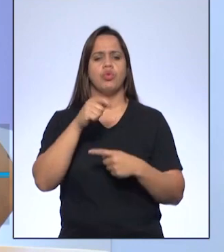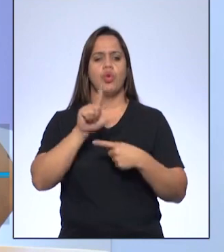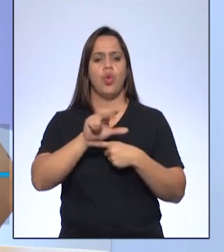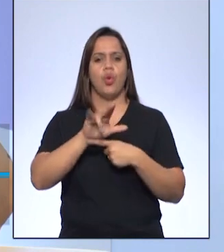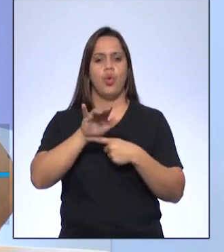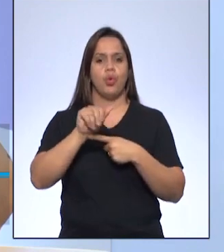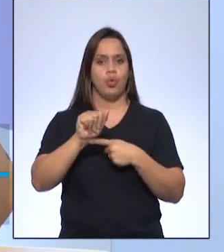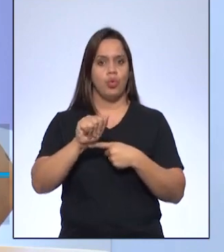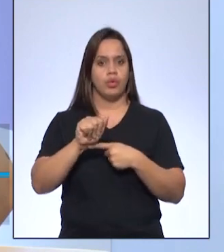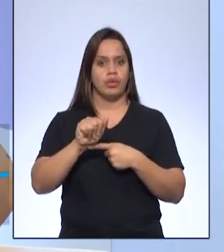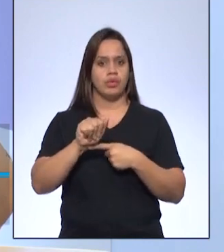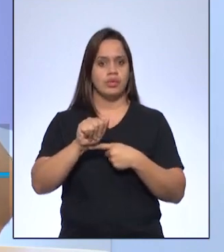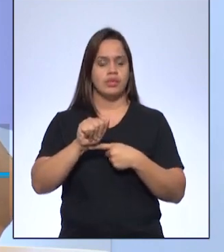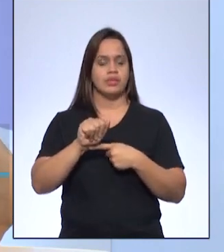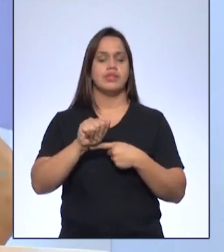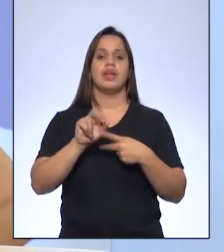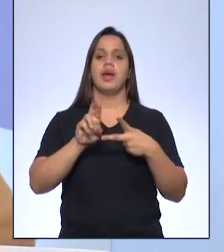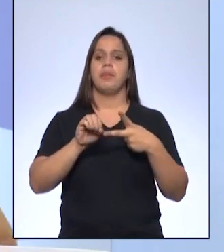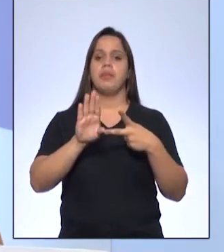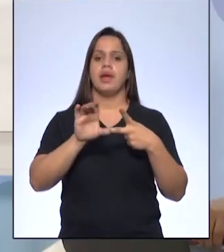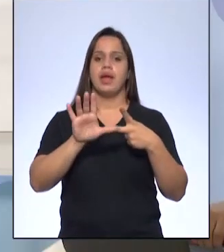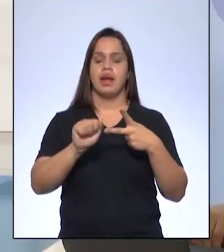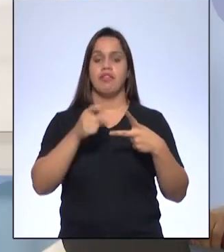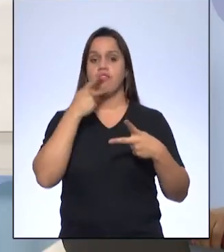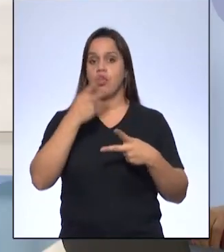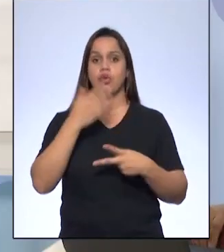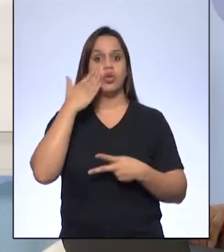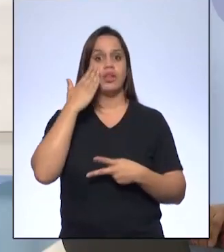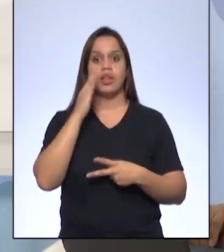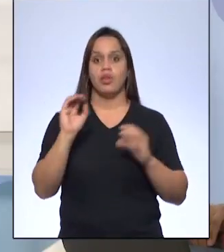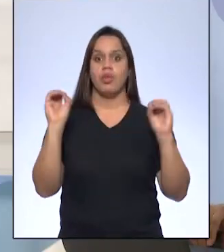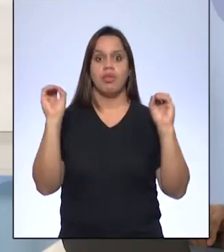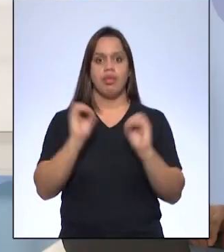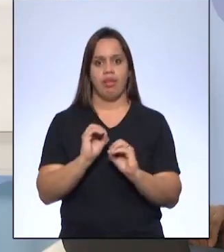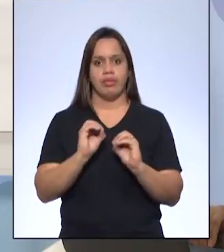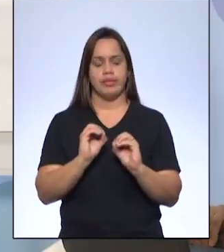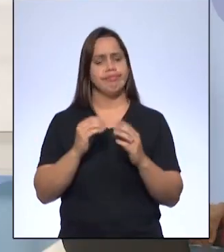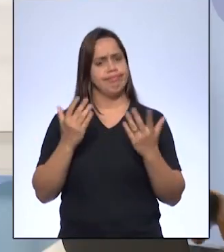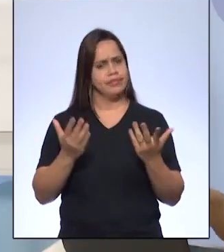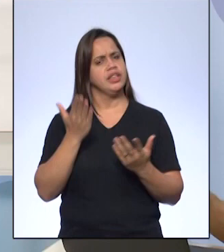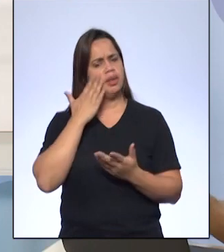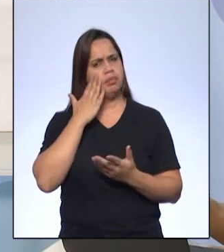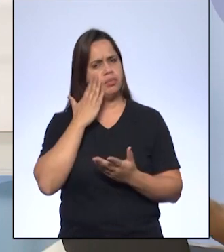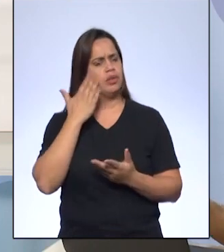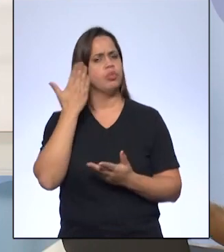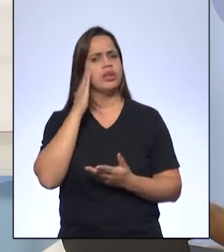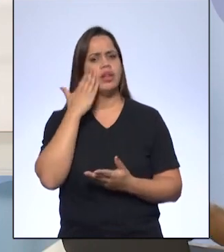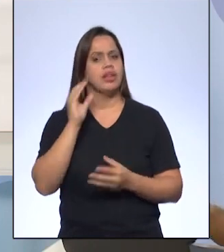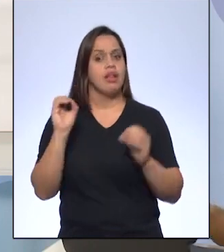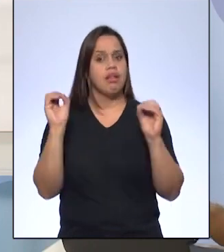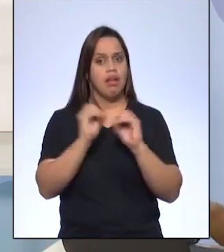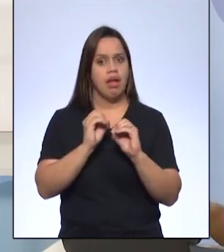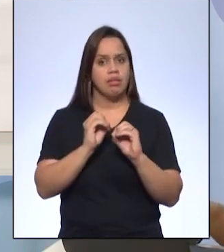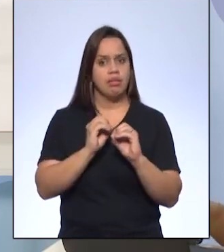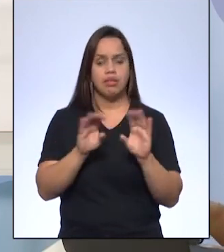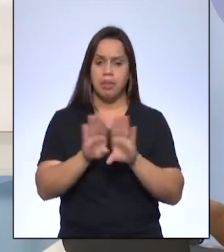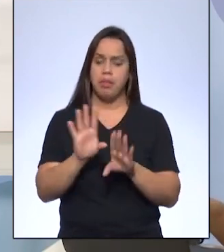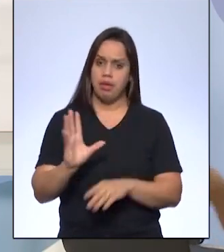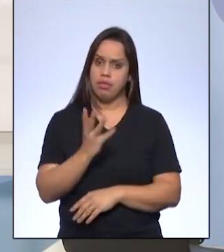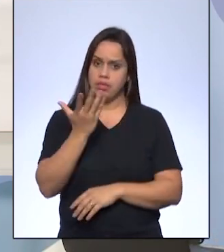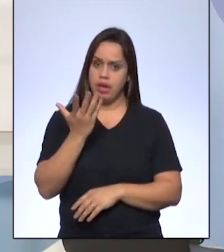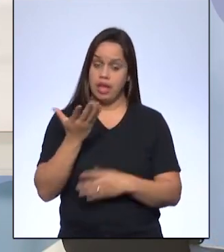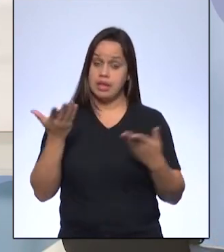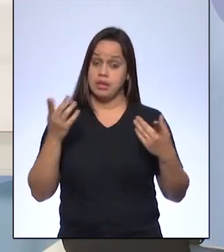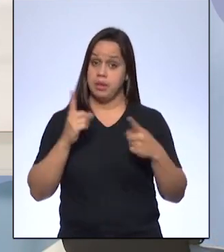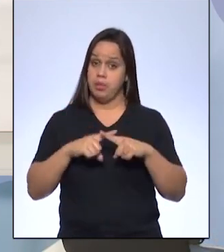nada. Então, o não entender nada faz parte. Sabe por quê? Porque daí agora presta